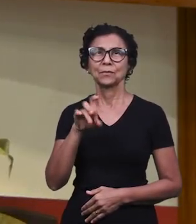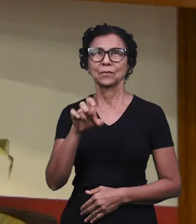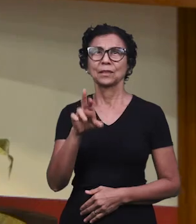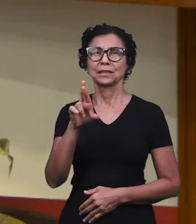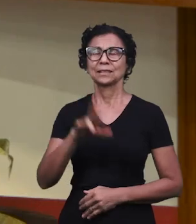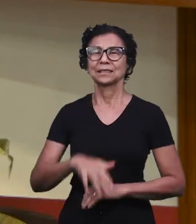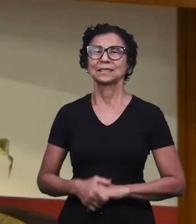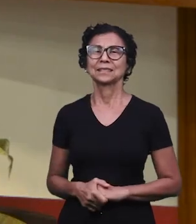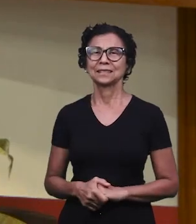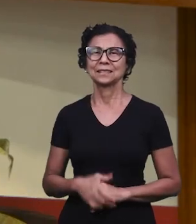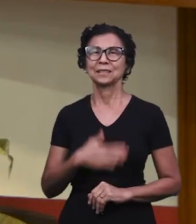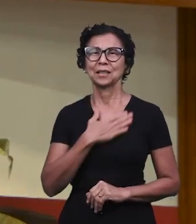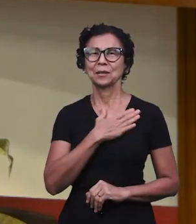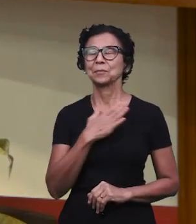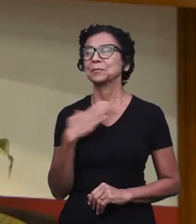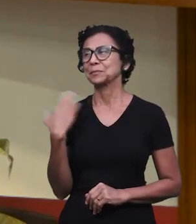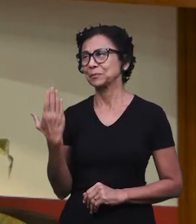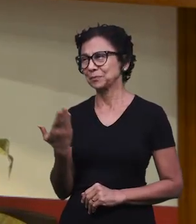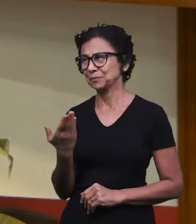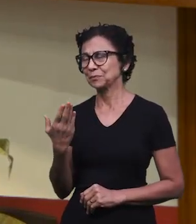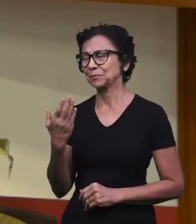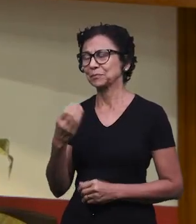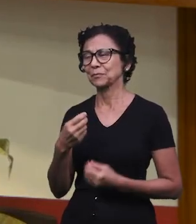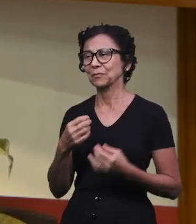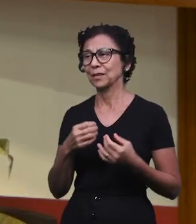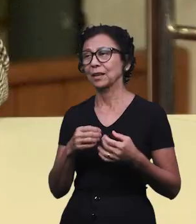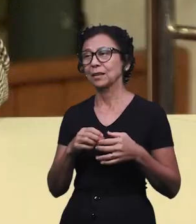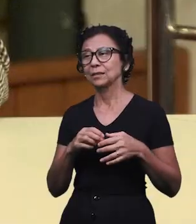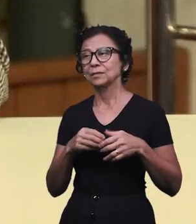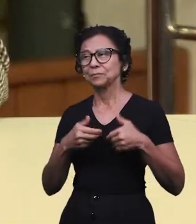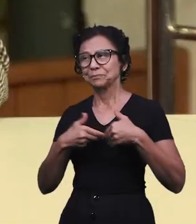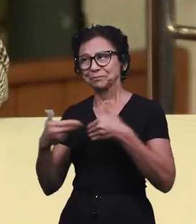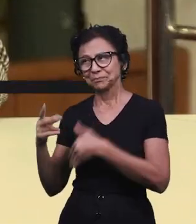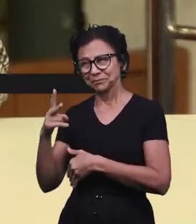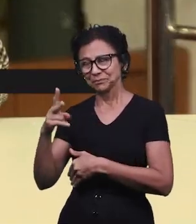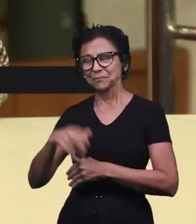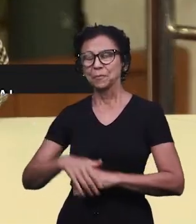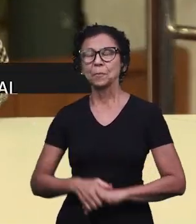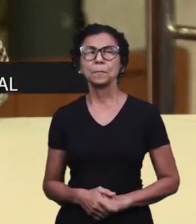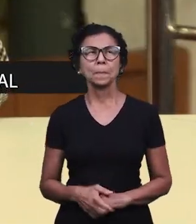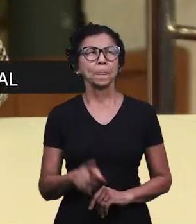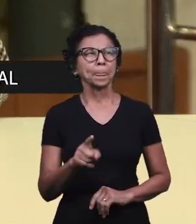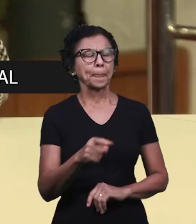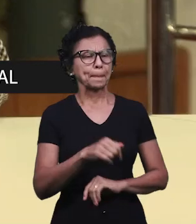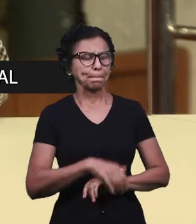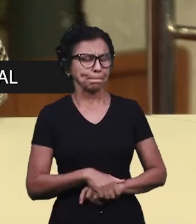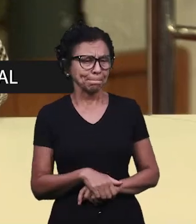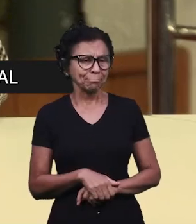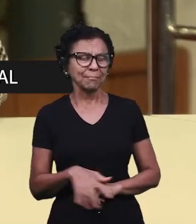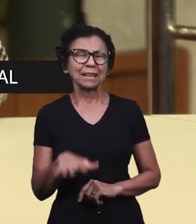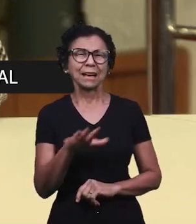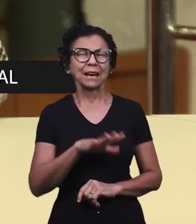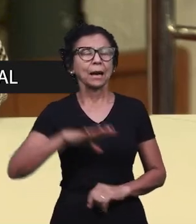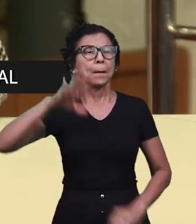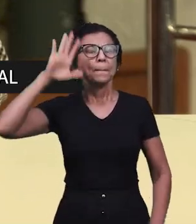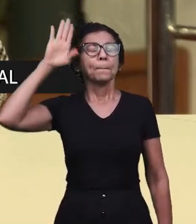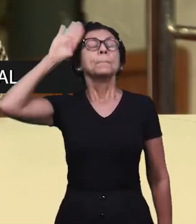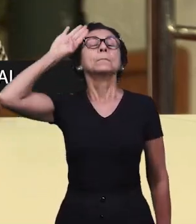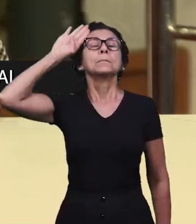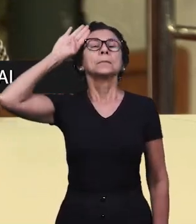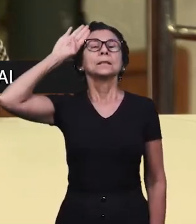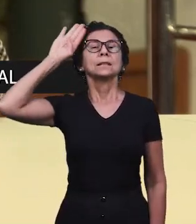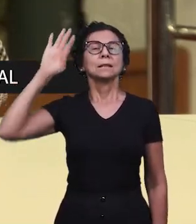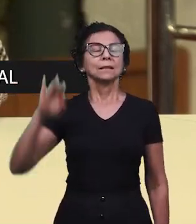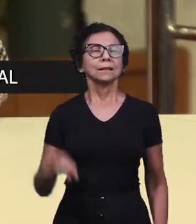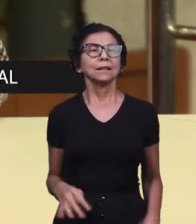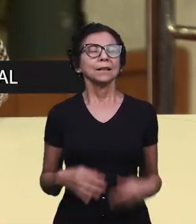nosso, Wallace. Estamos à disposição. Que bom. Então, carreira militar, eu fiquei pensando, né? O que levou a você a trilhar